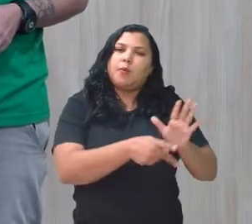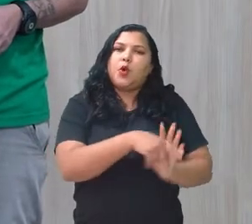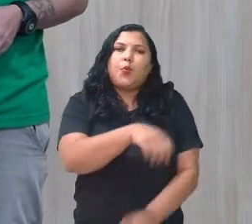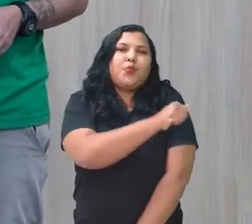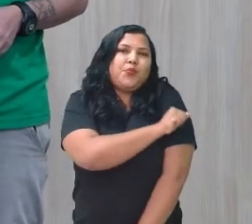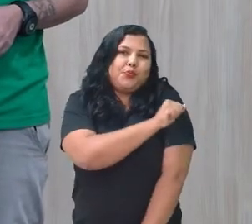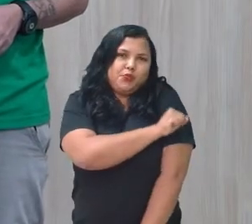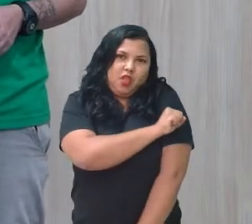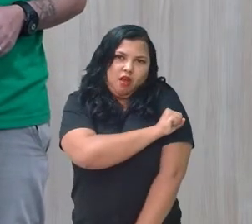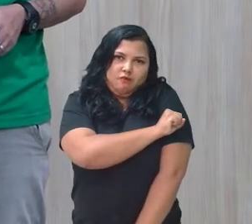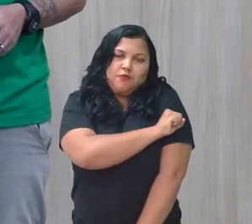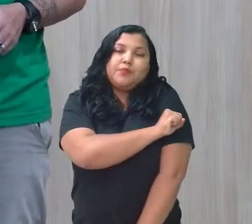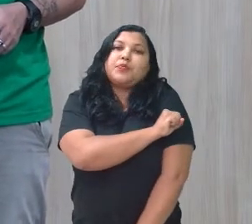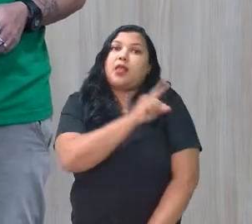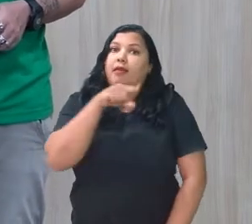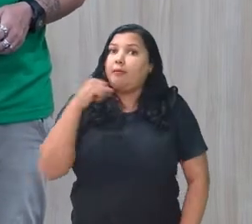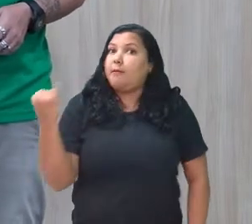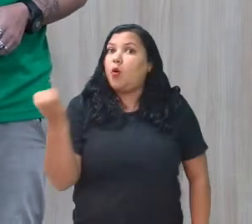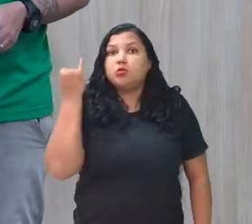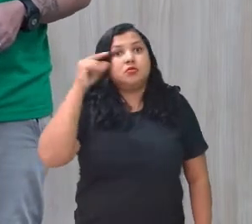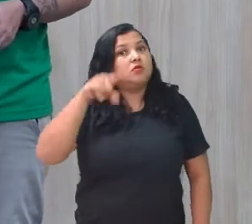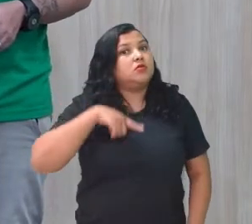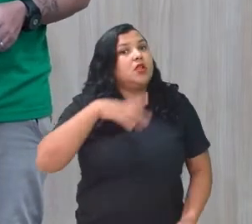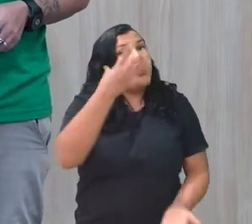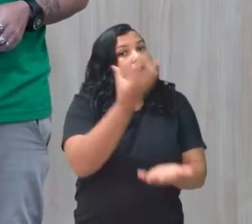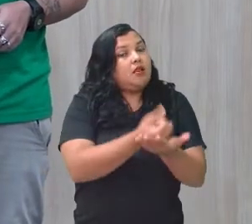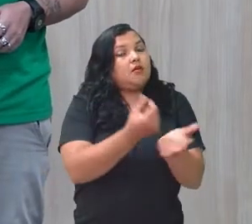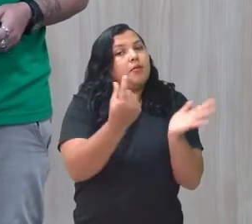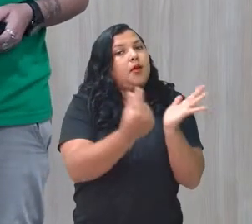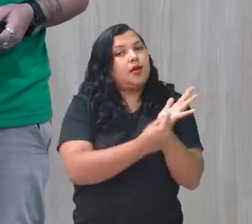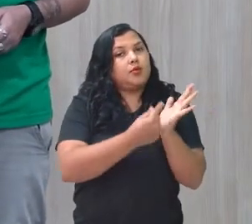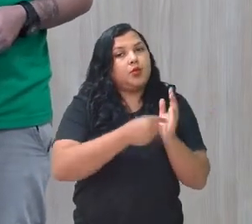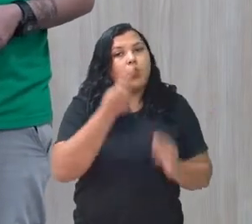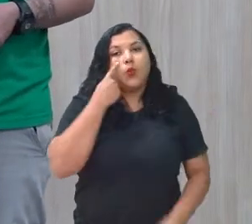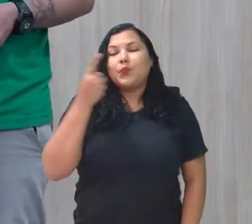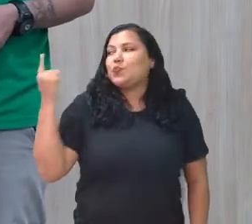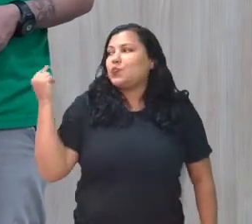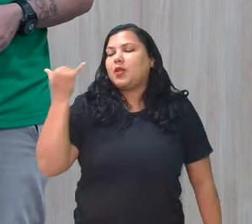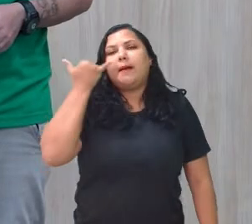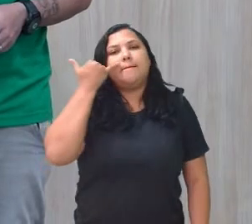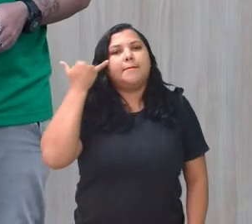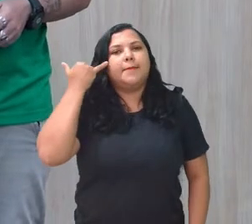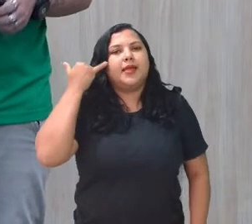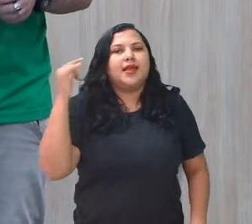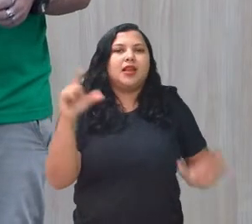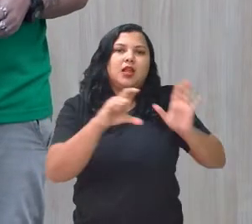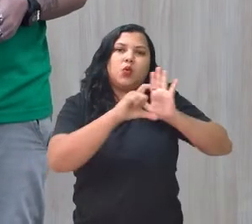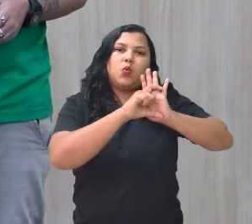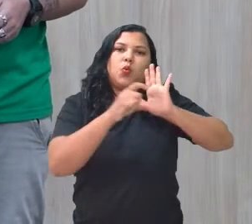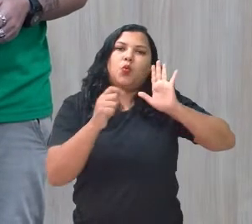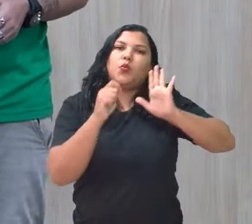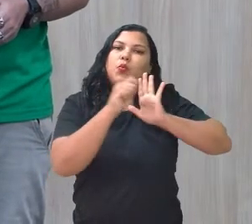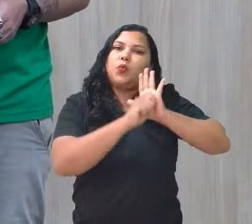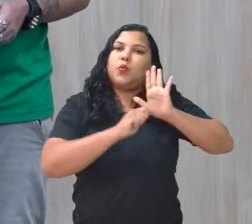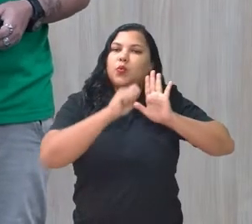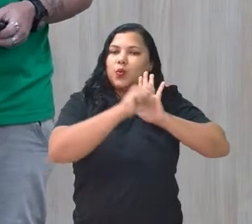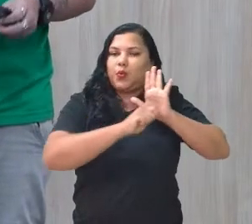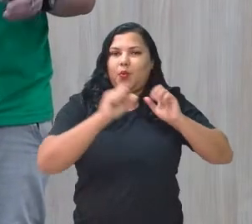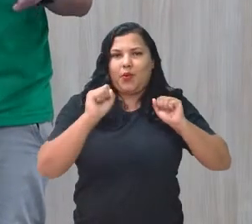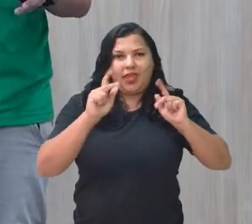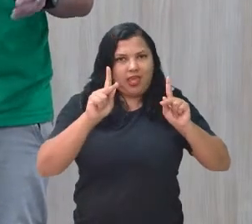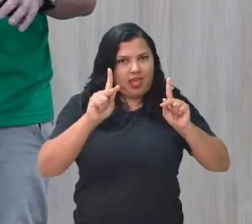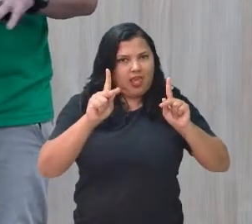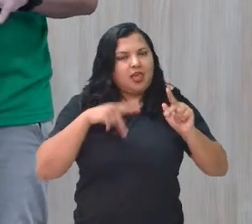importante você instalar o aplicativo. Vou pedir para a Billy colocar aí o QR Code na tela. Então aponta a câmera do teu